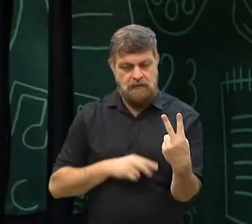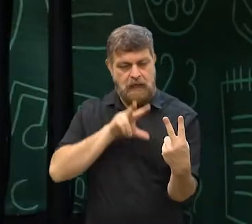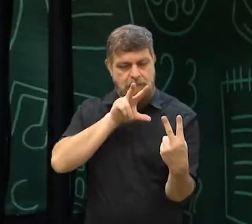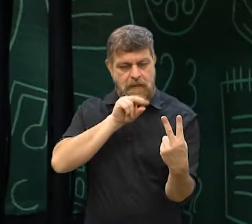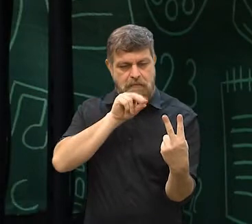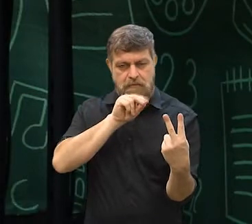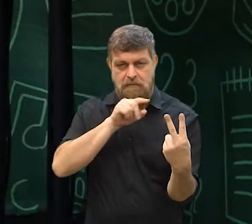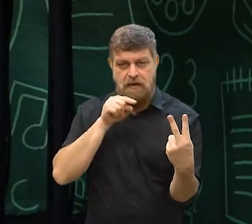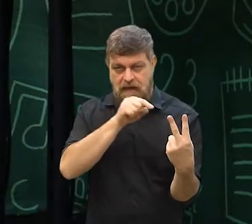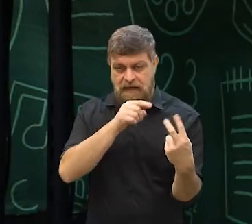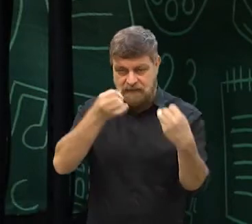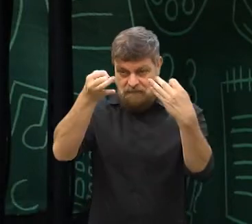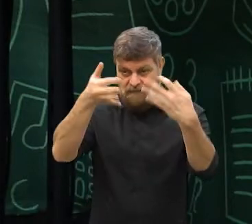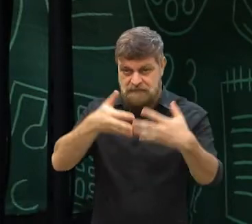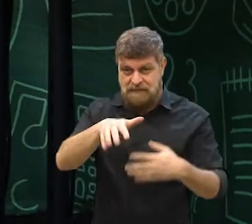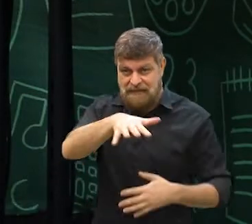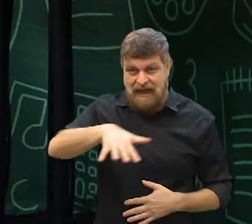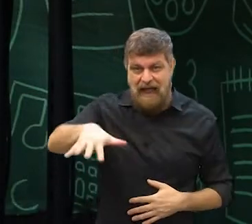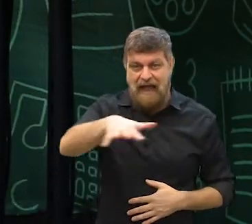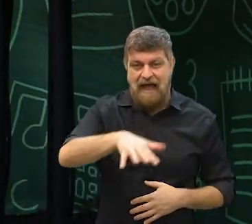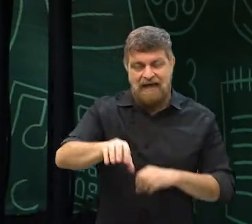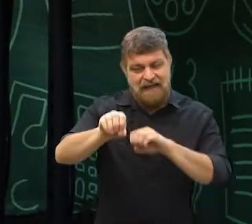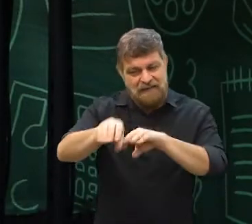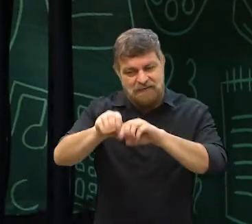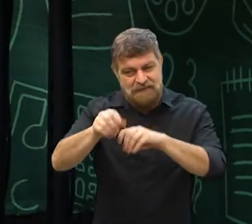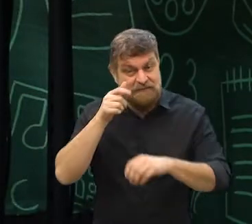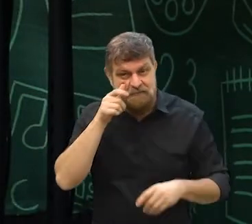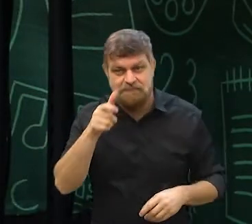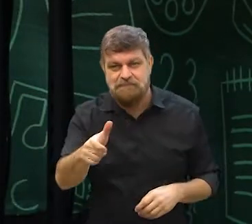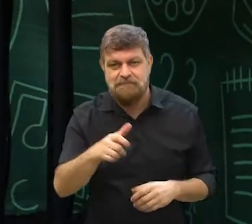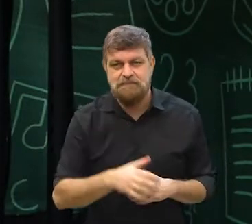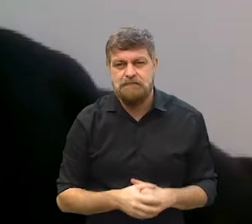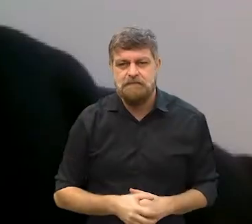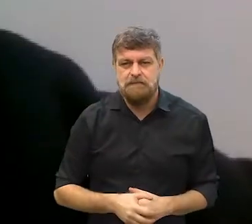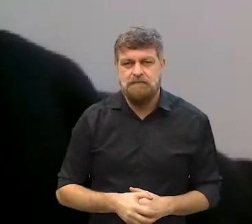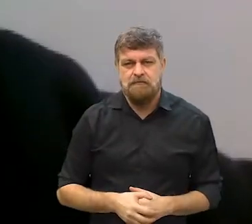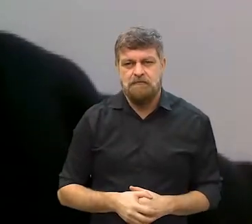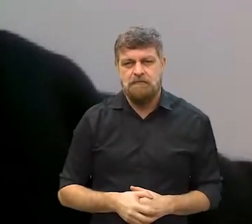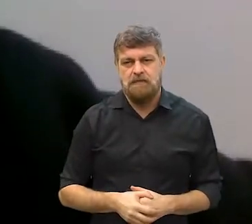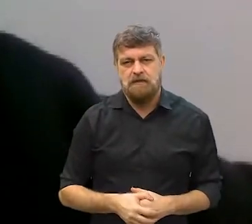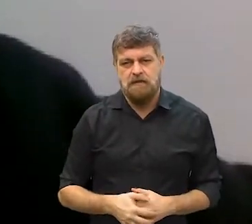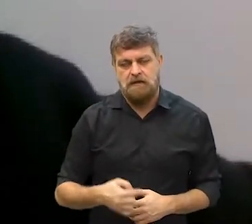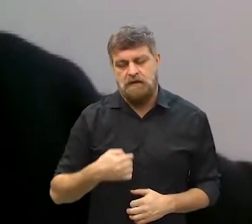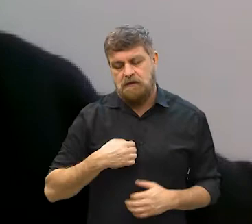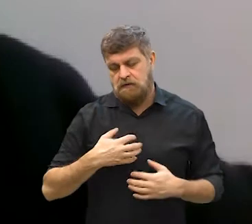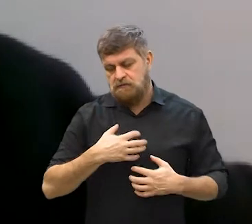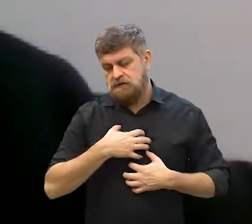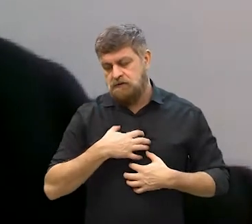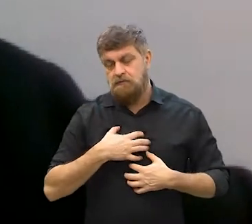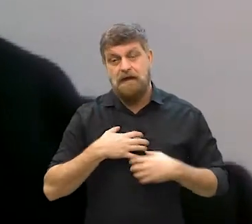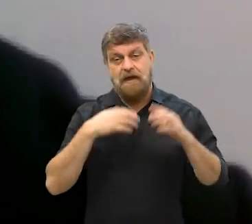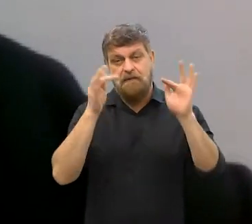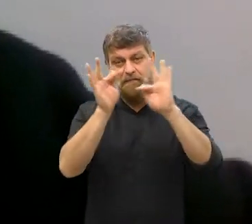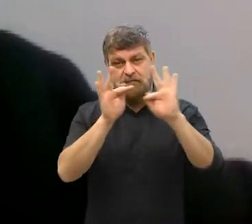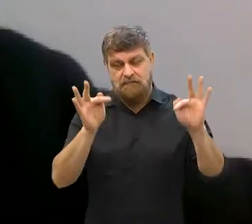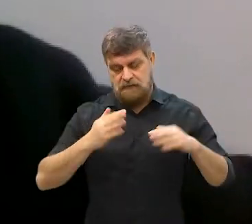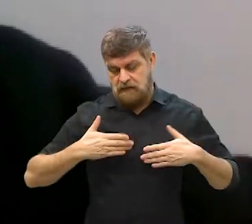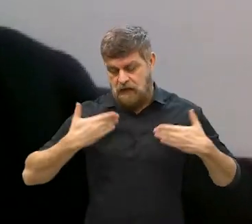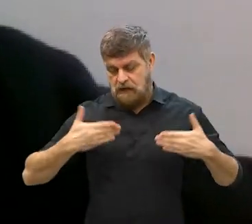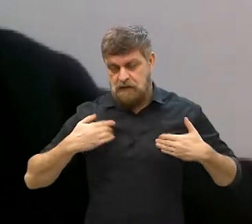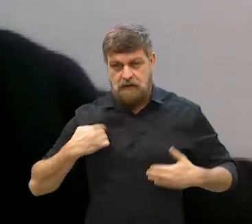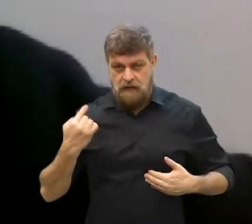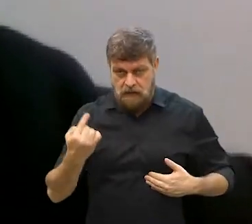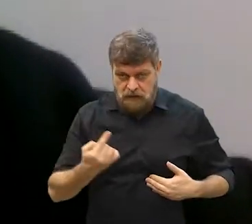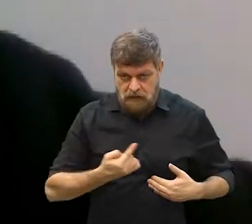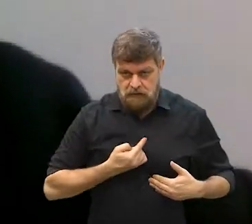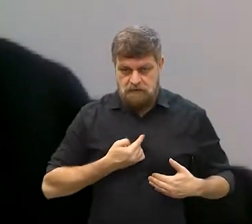no quadro De Olho na Educação, professor. Eu digo que é uma alegria para a gente saber que nós estamos caminhando